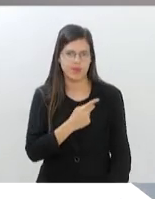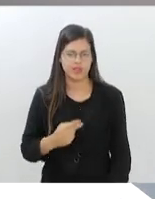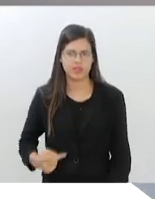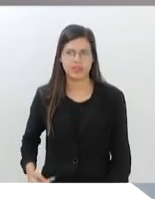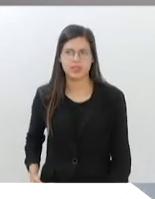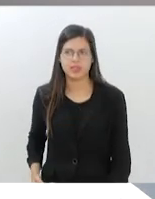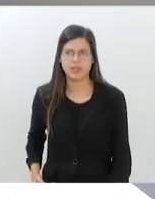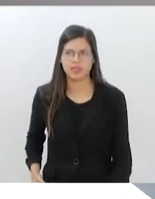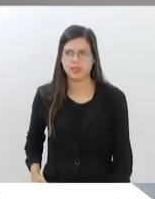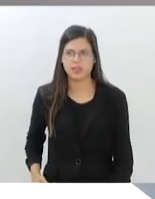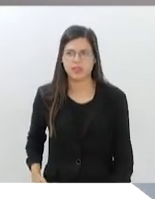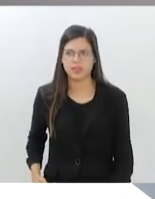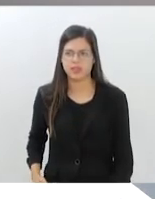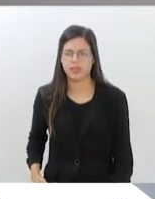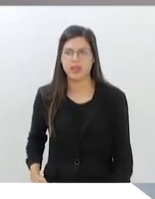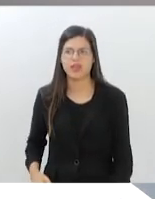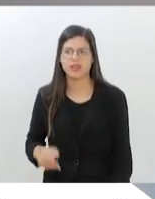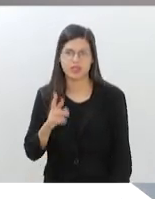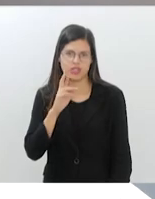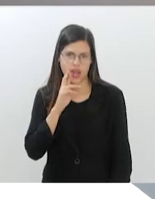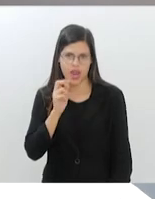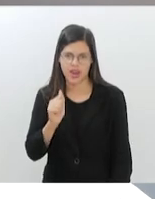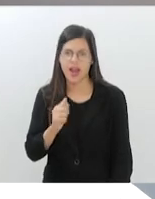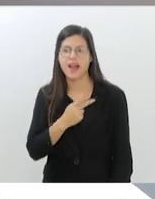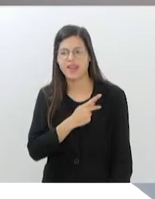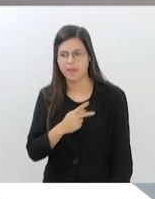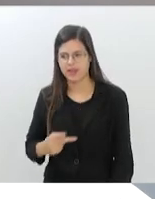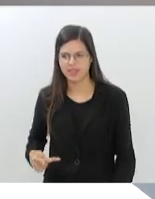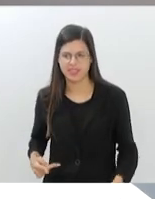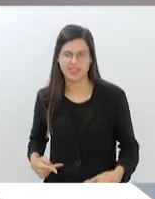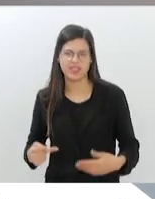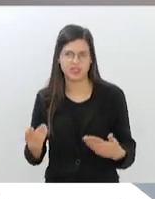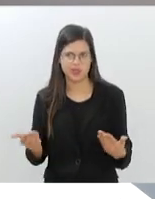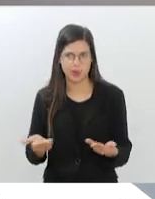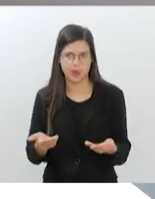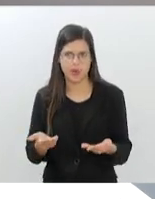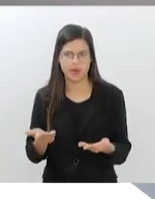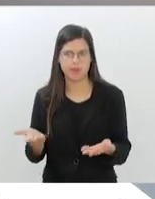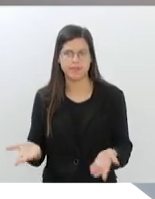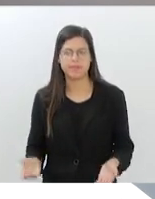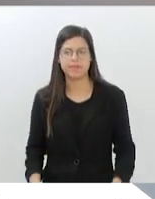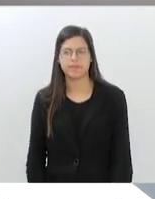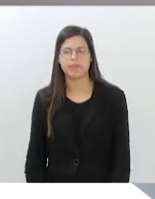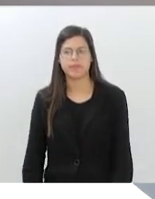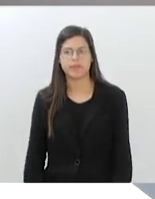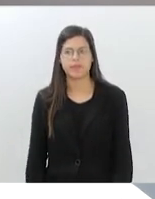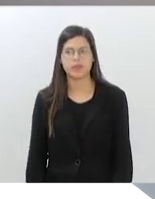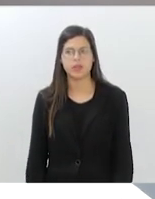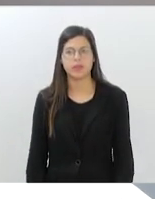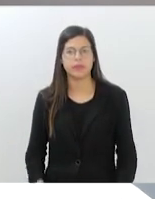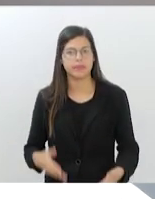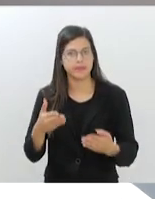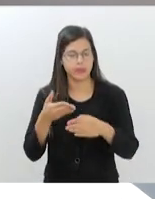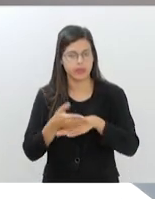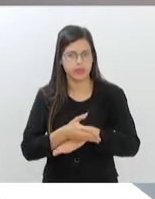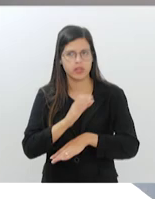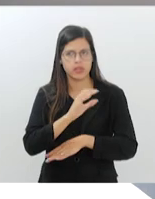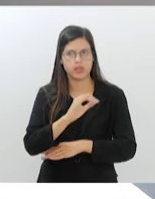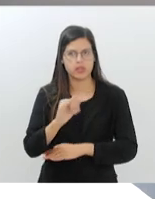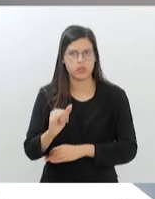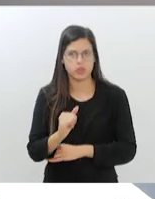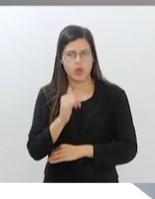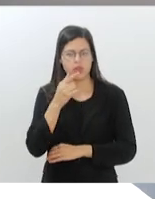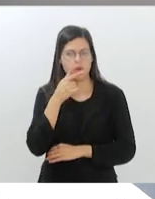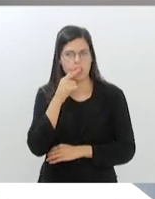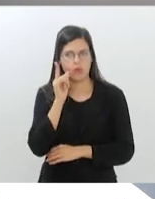Presidente ex o presidente institucional eu dei entrada aqui na ccj no dia de